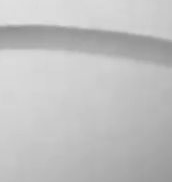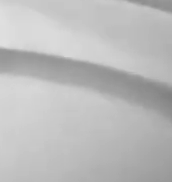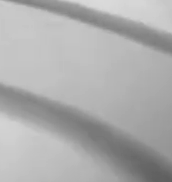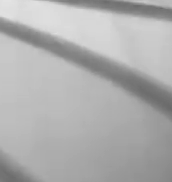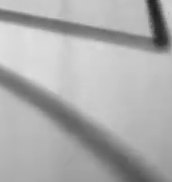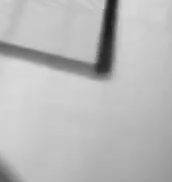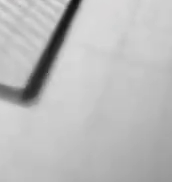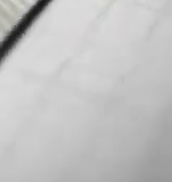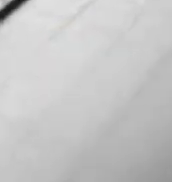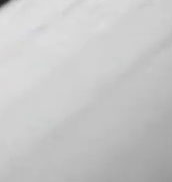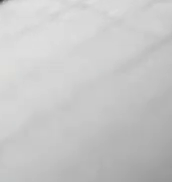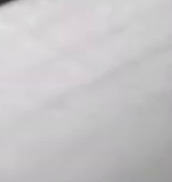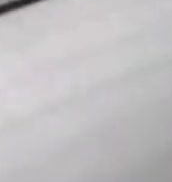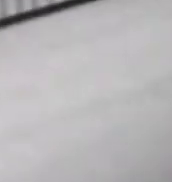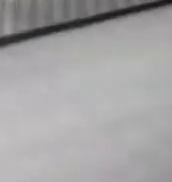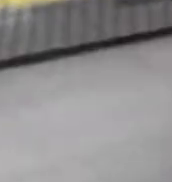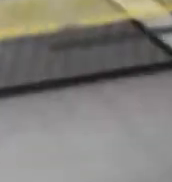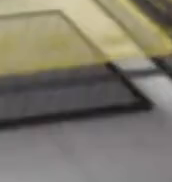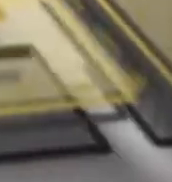Oi